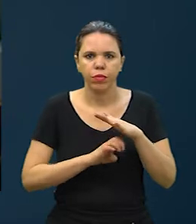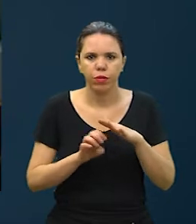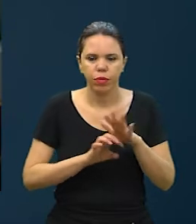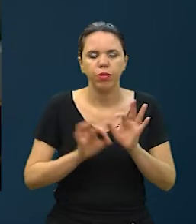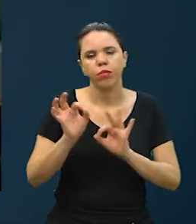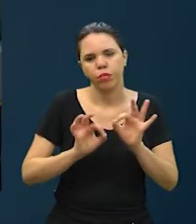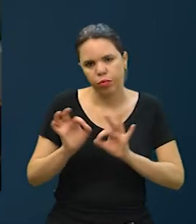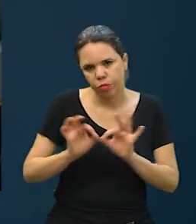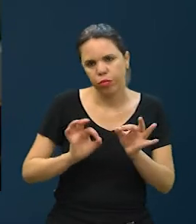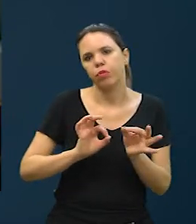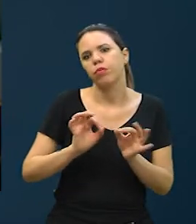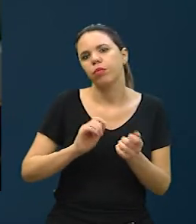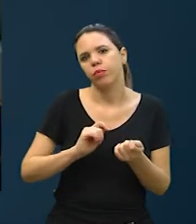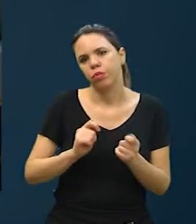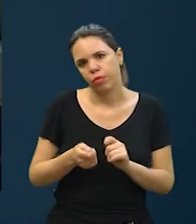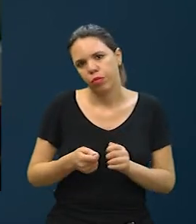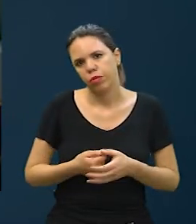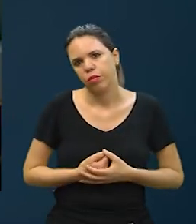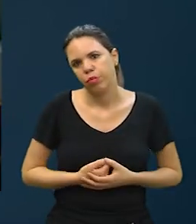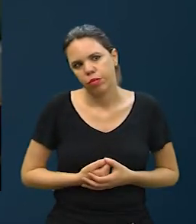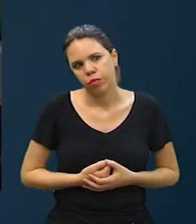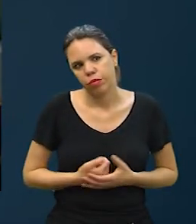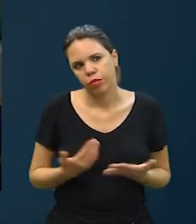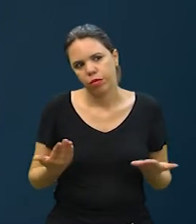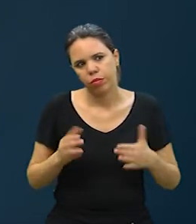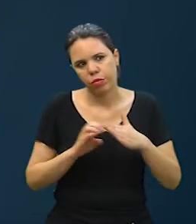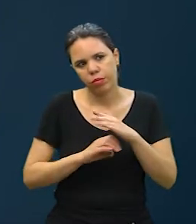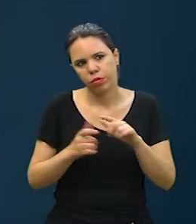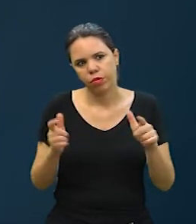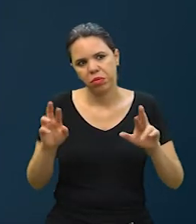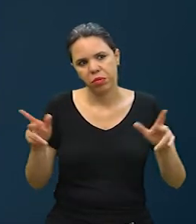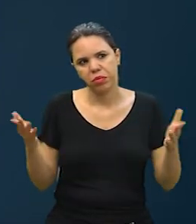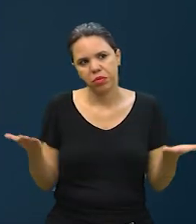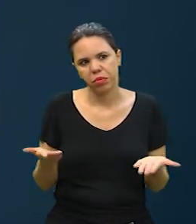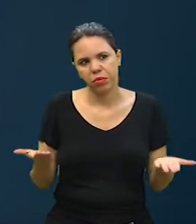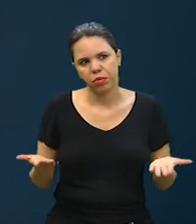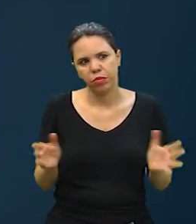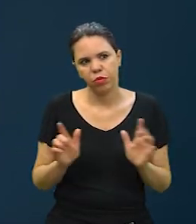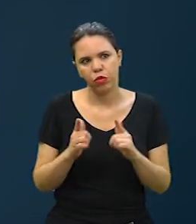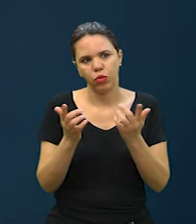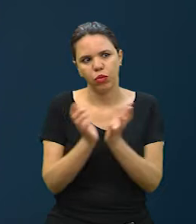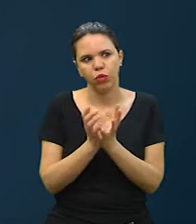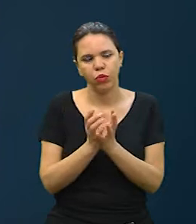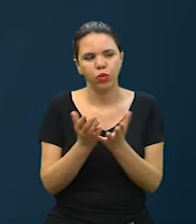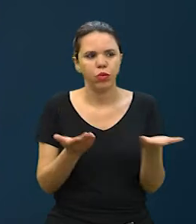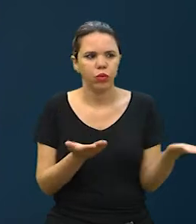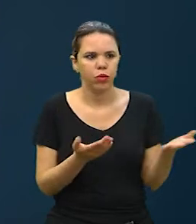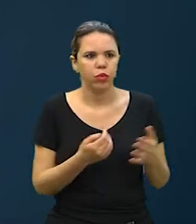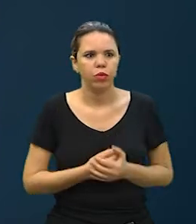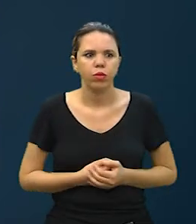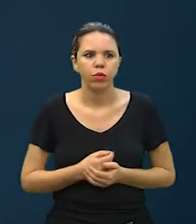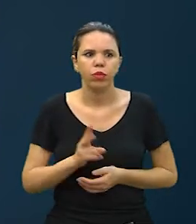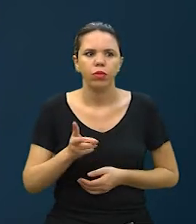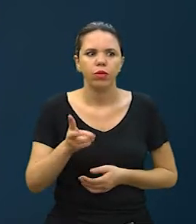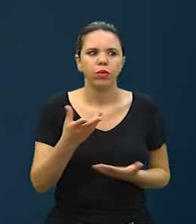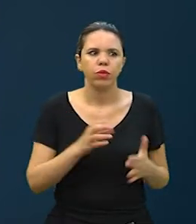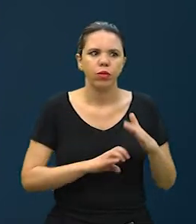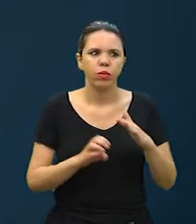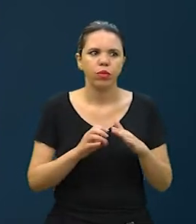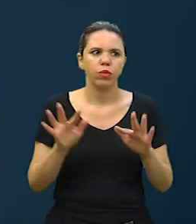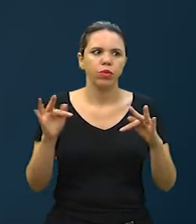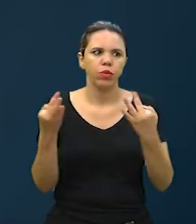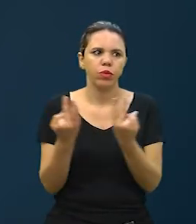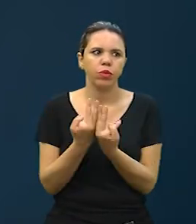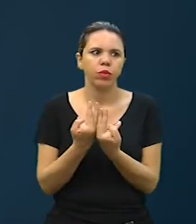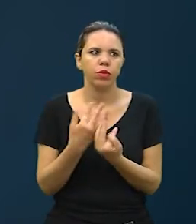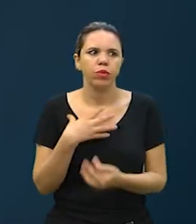a empresa nos trilhos e hoje a empresa está muito diferente. Hoje nós somos um grupo de franchise, continua sendo uma